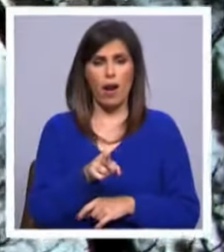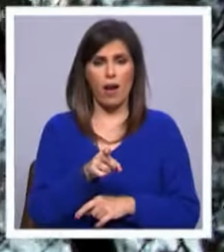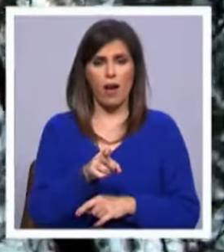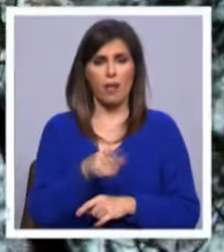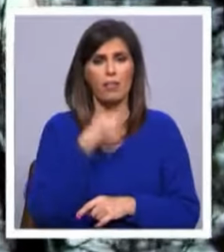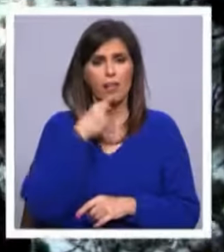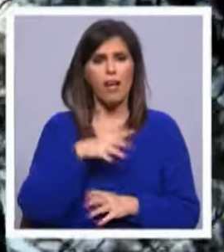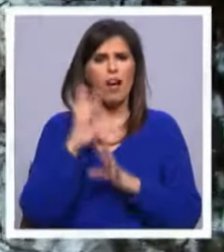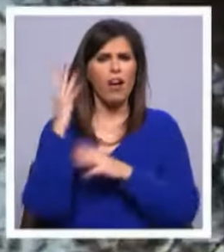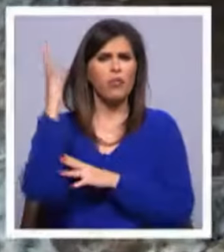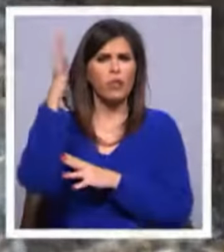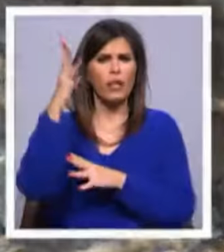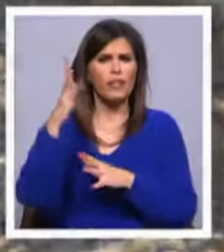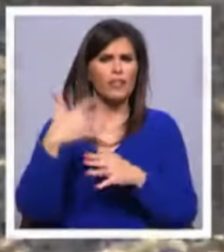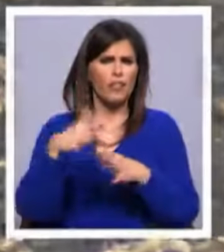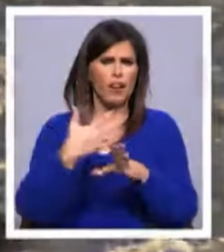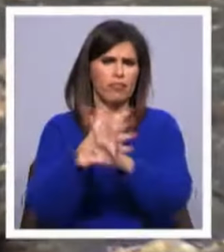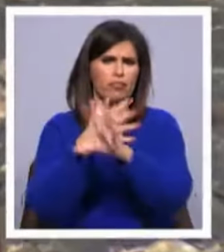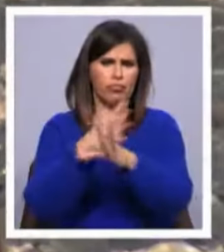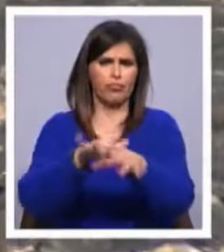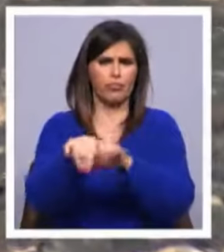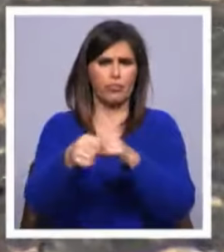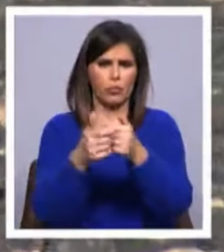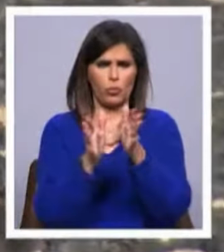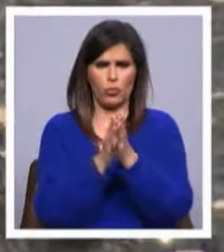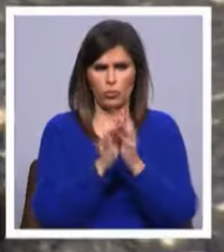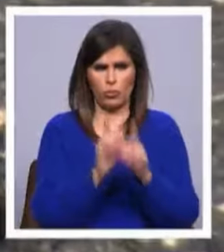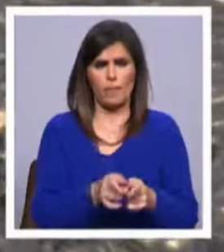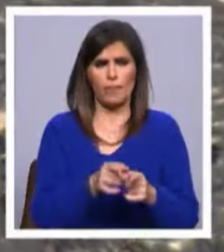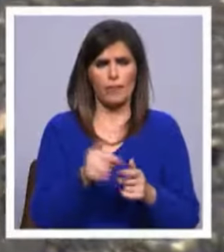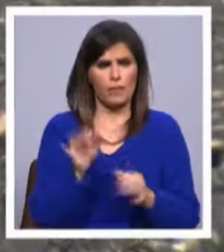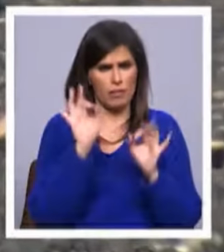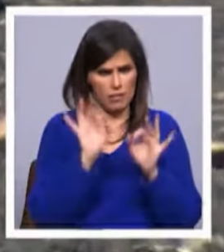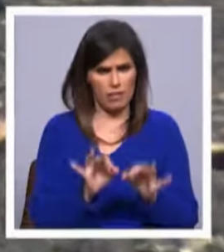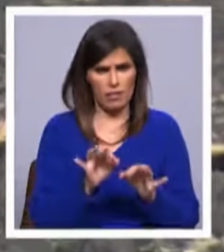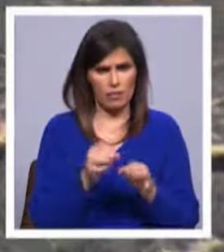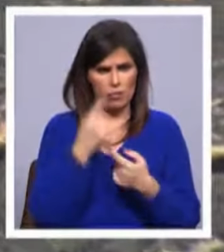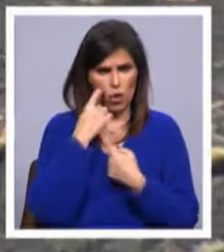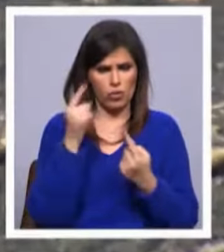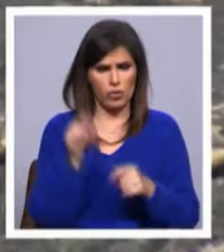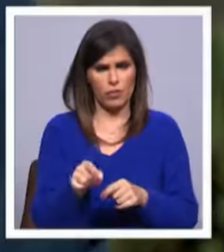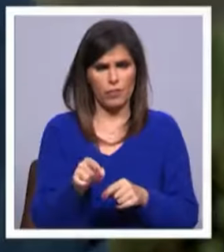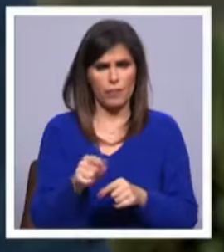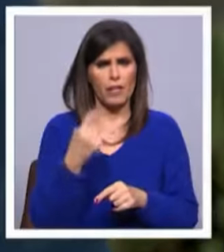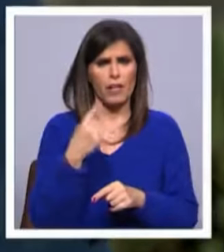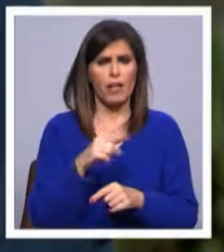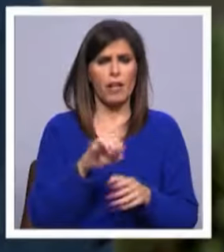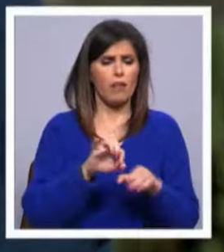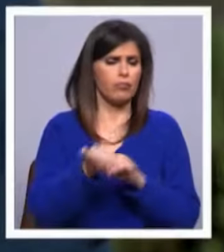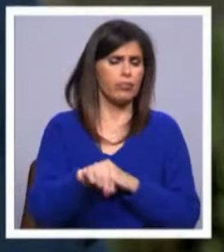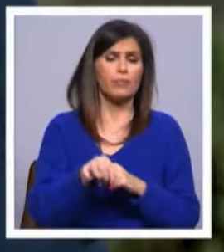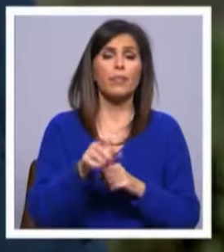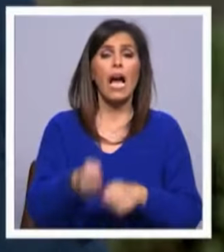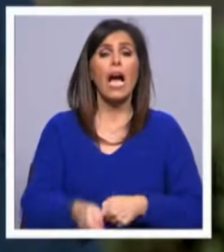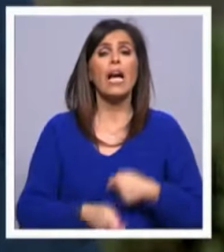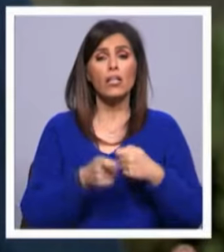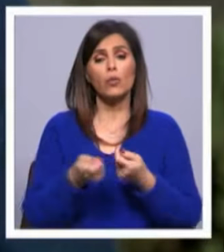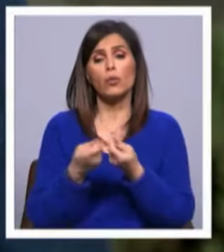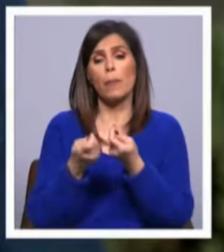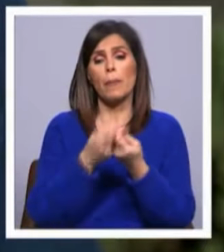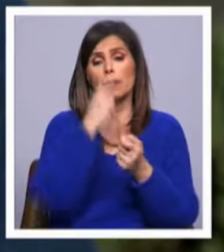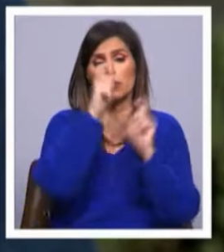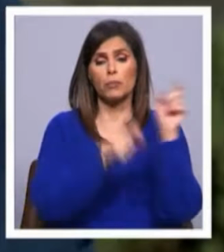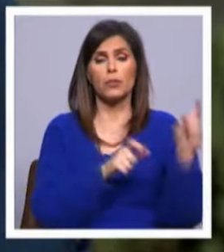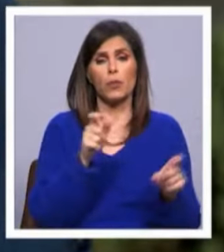territórios, a floresta vai arder toda. O meu estudo e o José Manel têm mostrado isso. E, portanto, há aqui uma tragédia. E esta agricultura